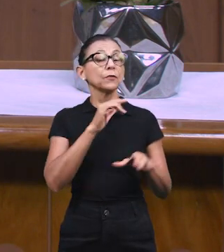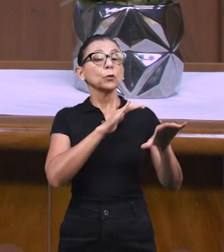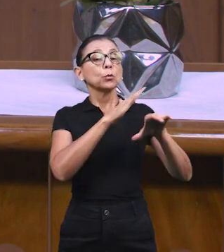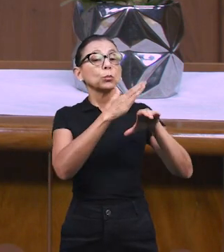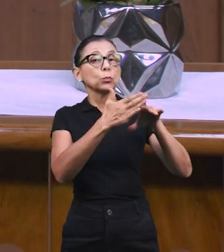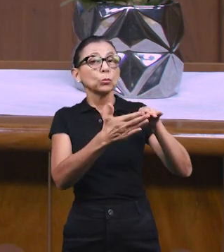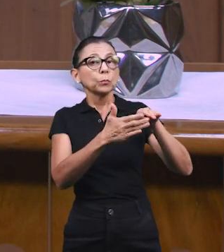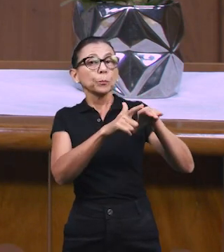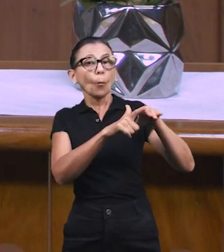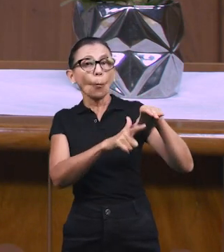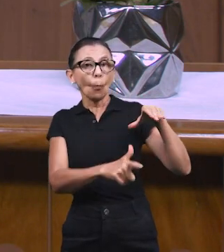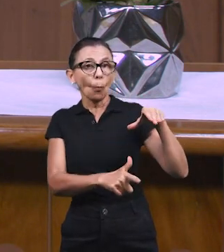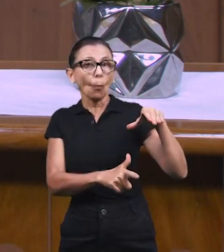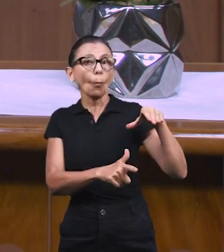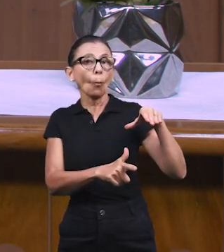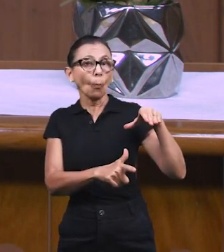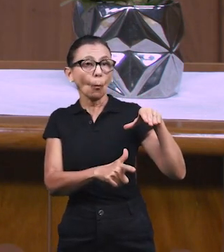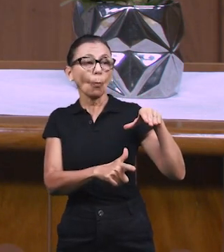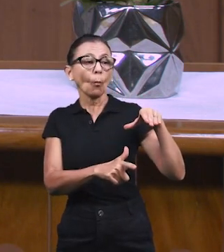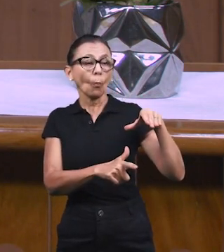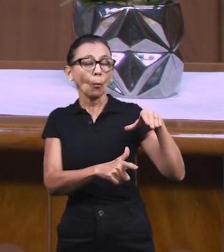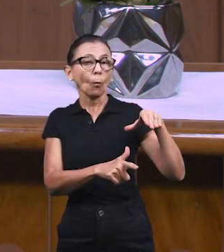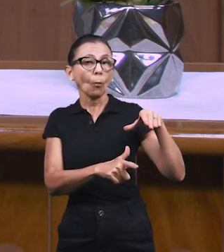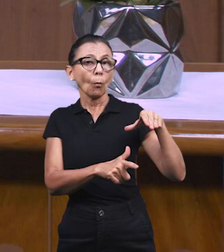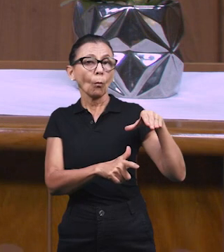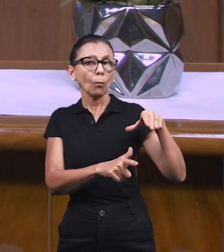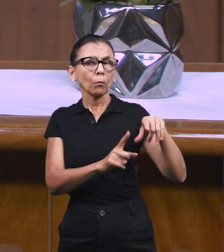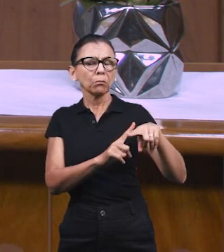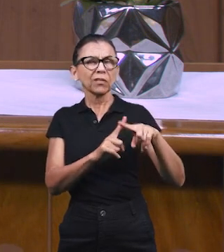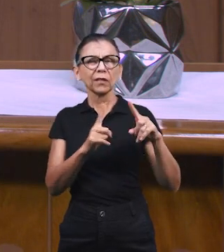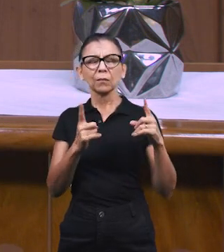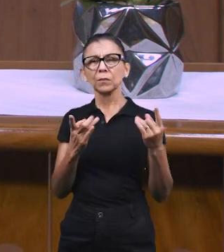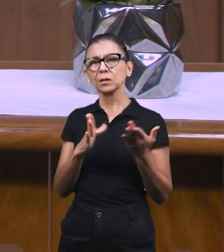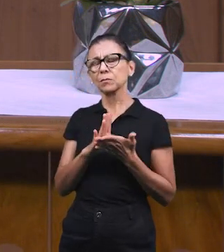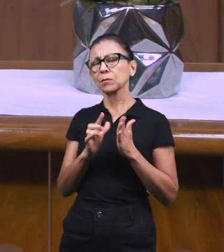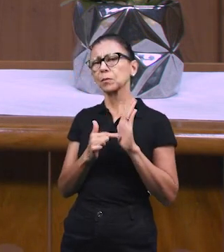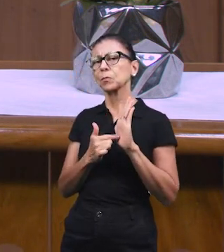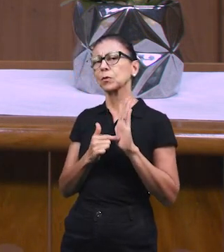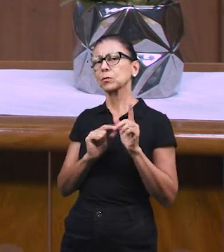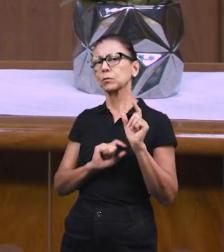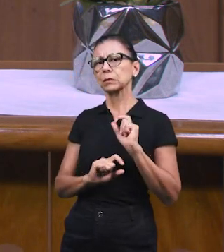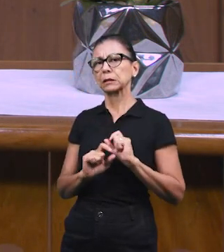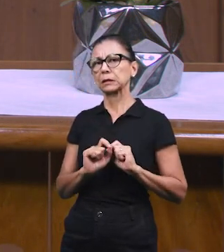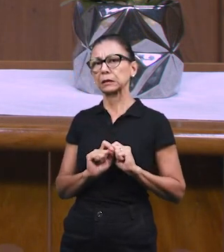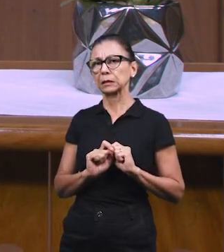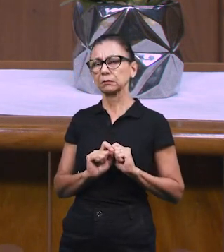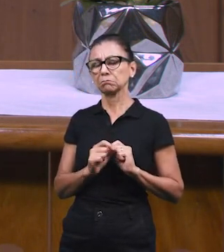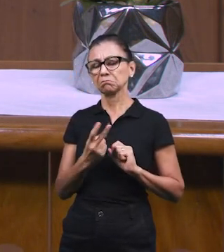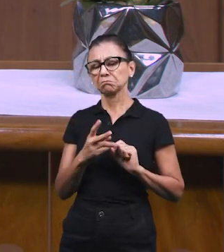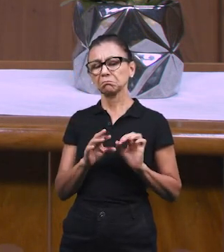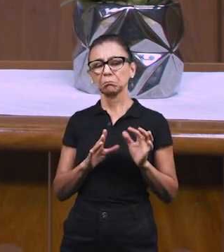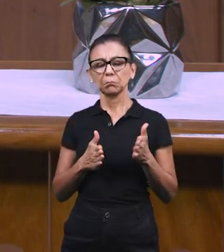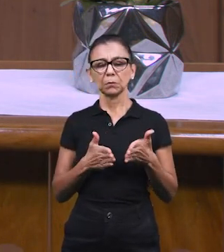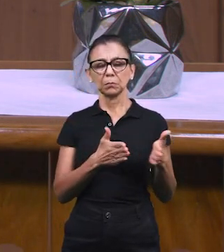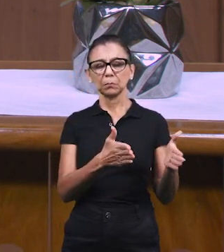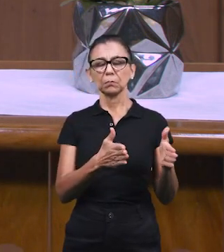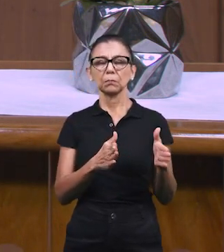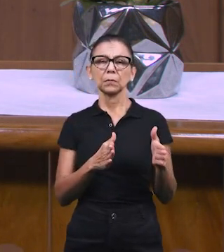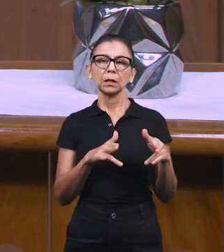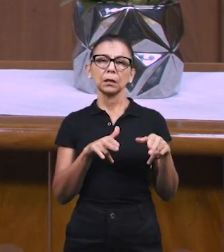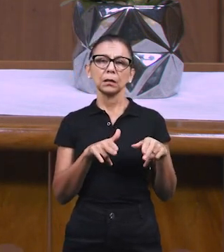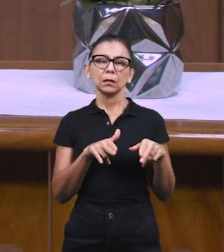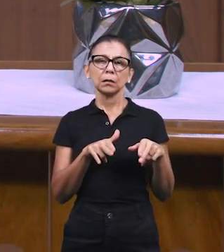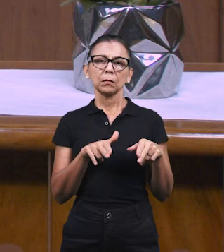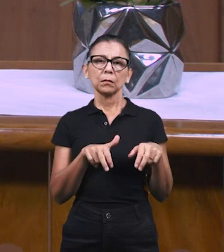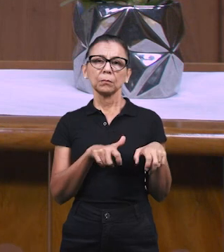que o túmulo estava vazio. Mas a palavra de Deus registra que eles iam naquele caminho